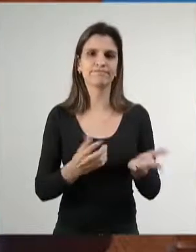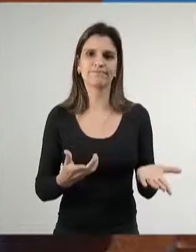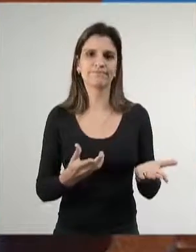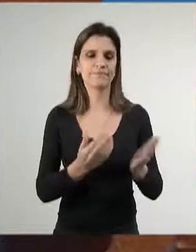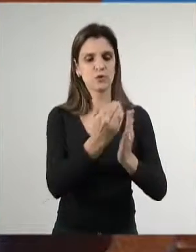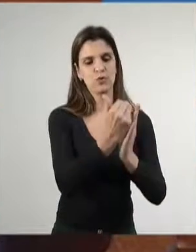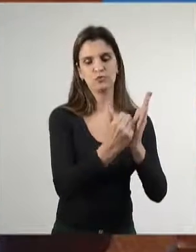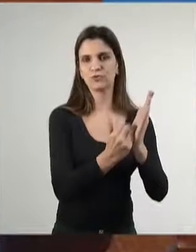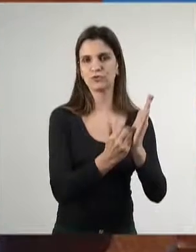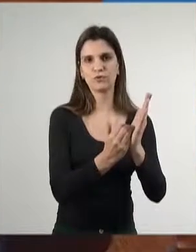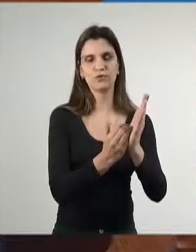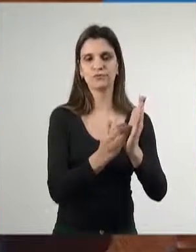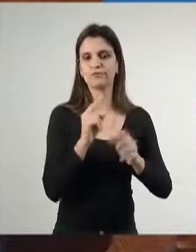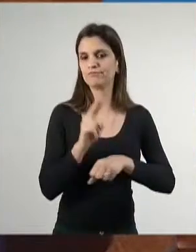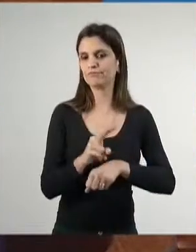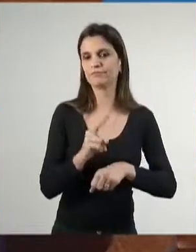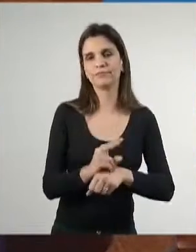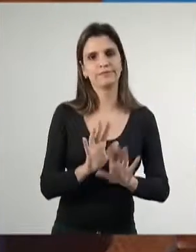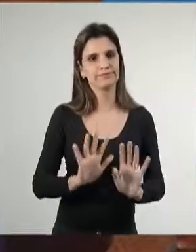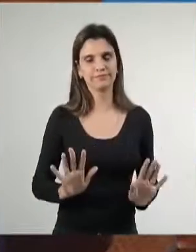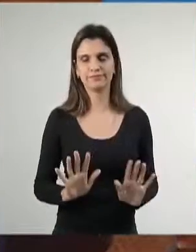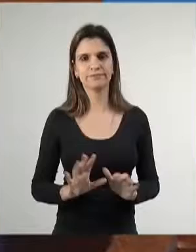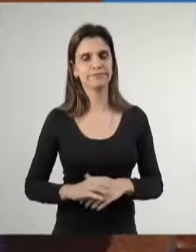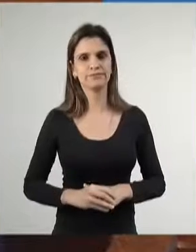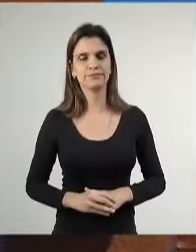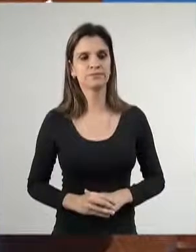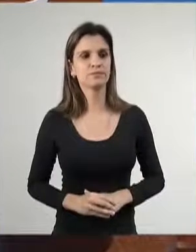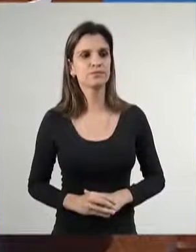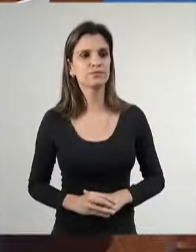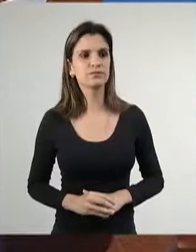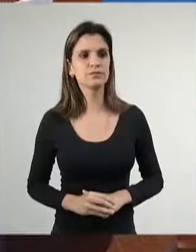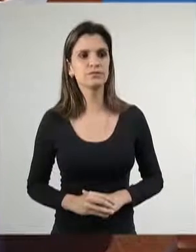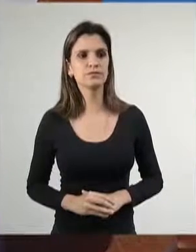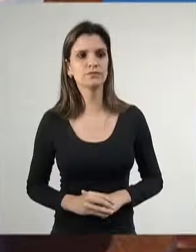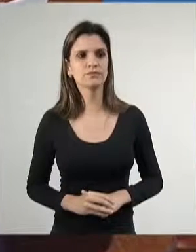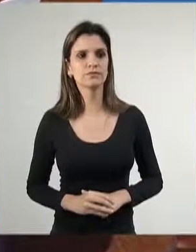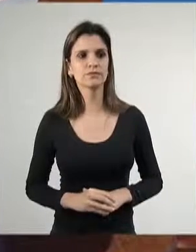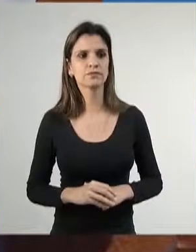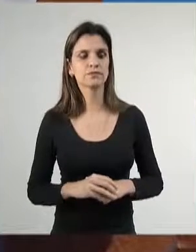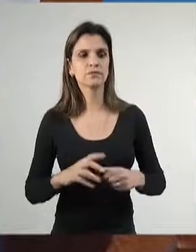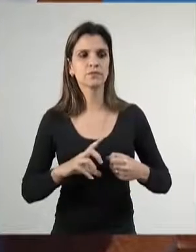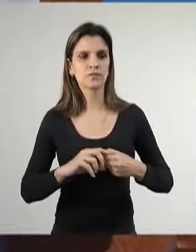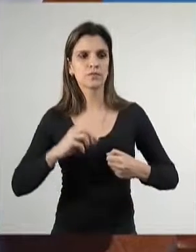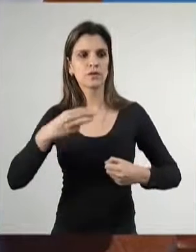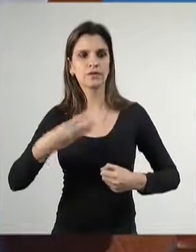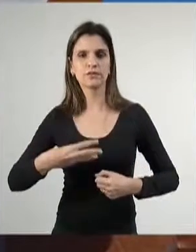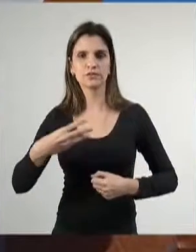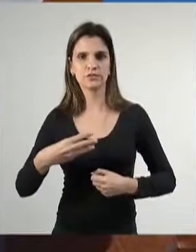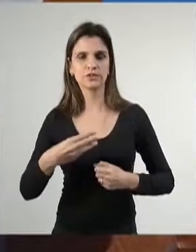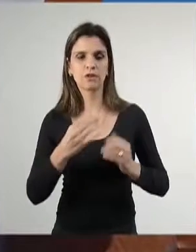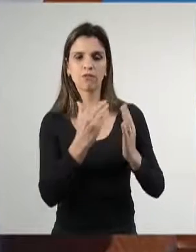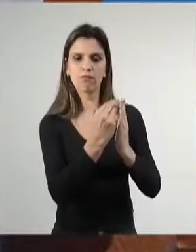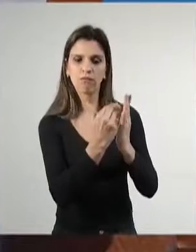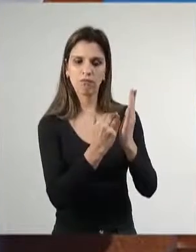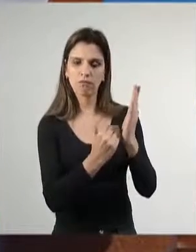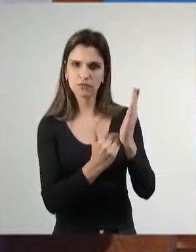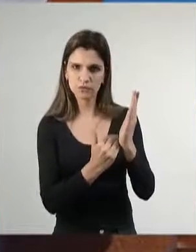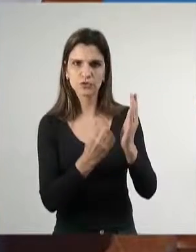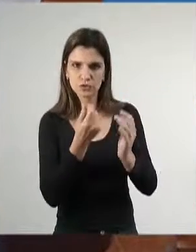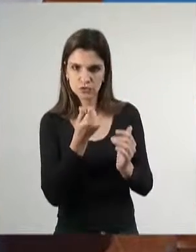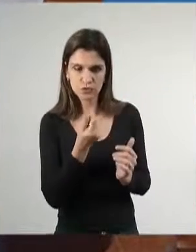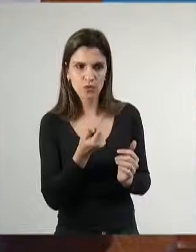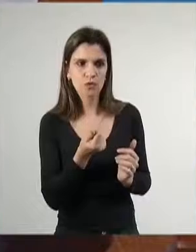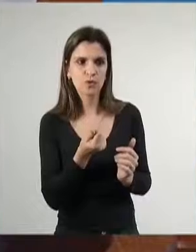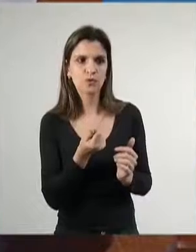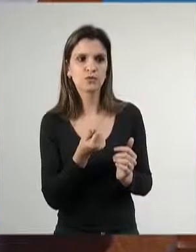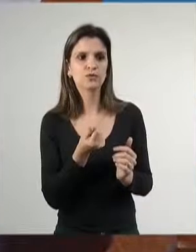cometida, esta pessoa não receberá o desconto no IPVA. Artigo 3º. Os descontos previstos nessa lei estão condicionados ao